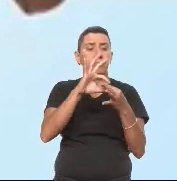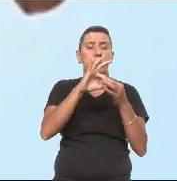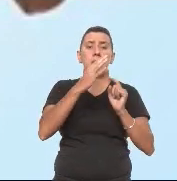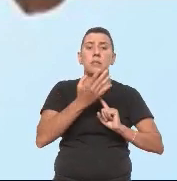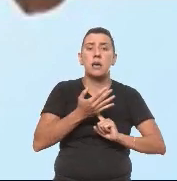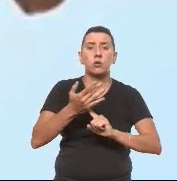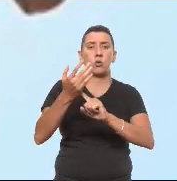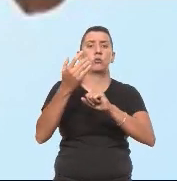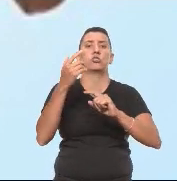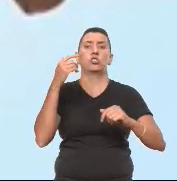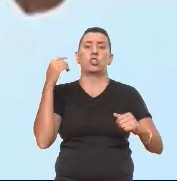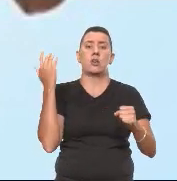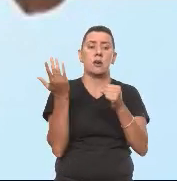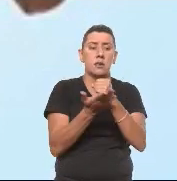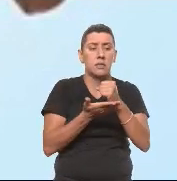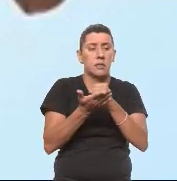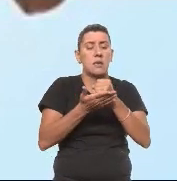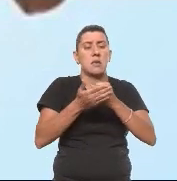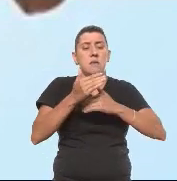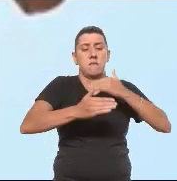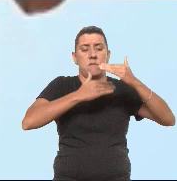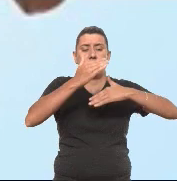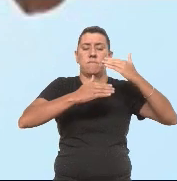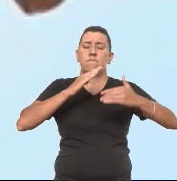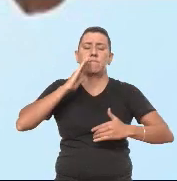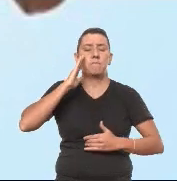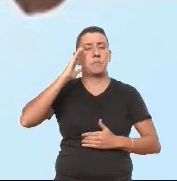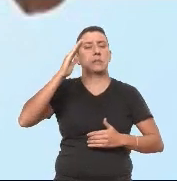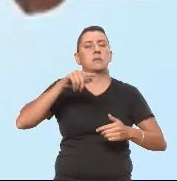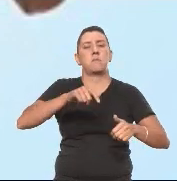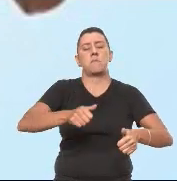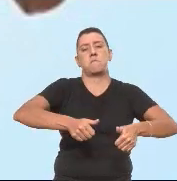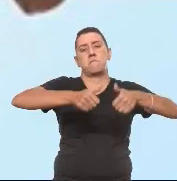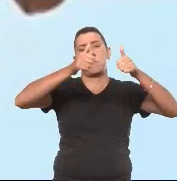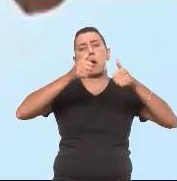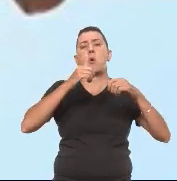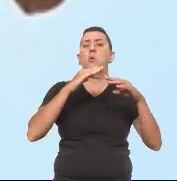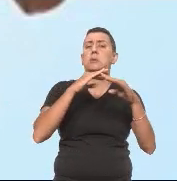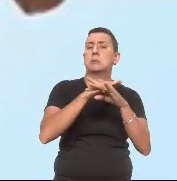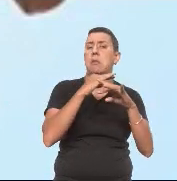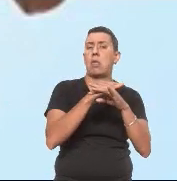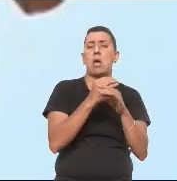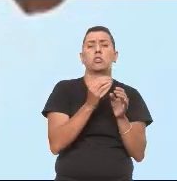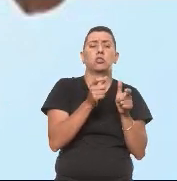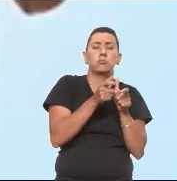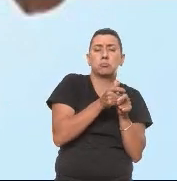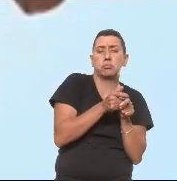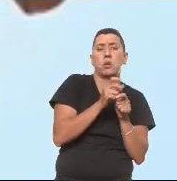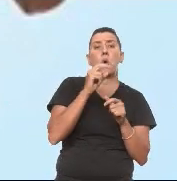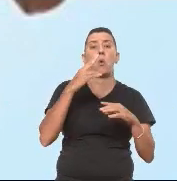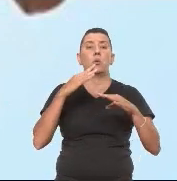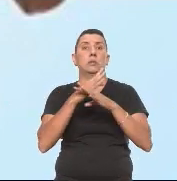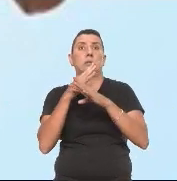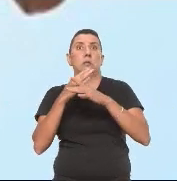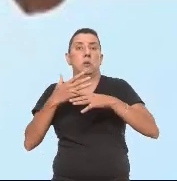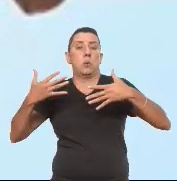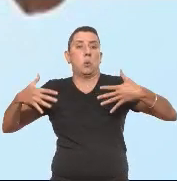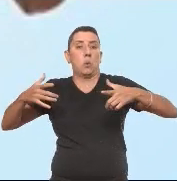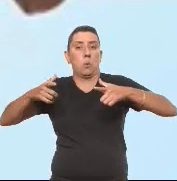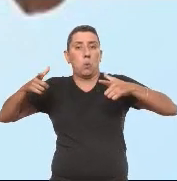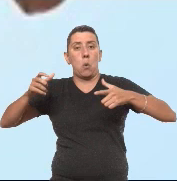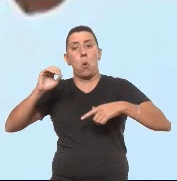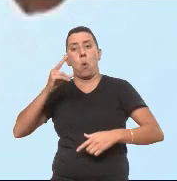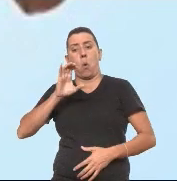caminho para isso tudo vem da base de conectividade seja no município pequeno seja no município grande ou no estado